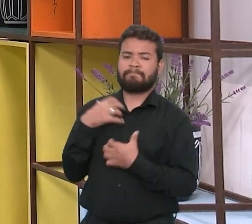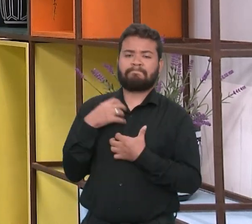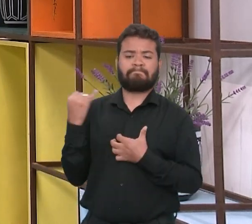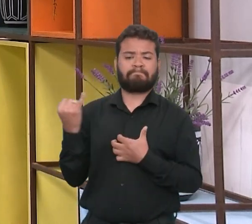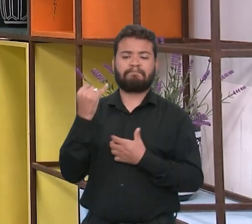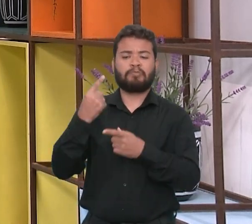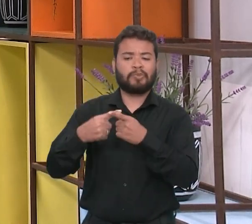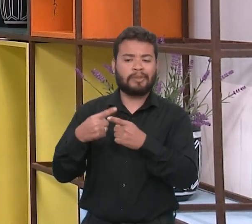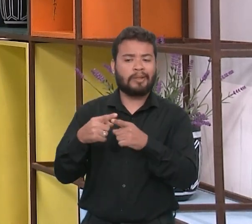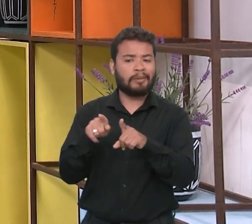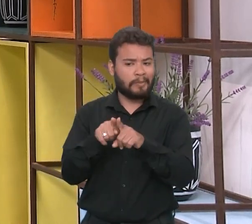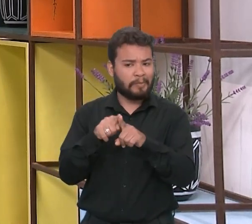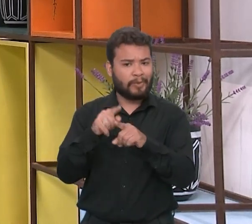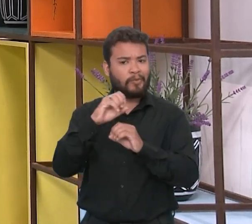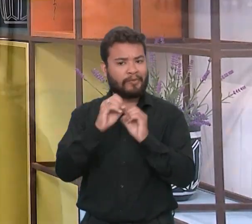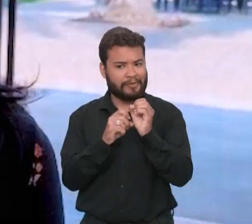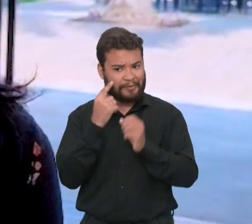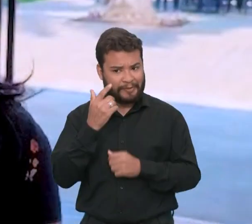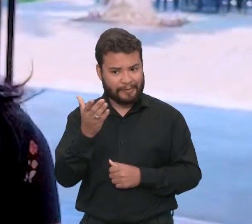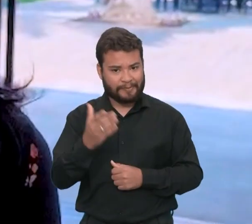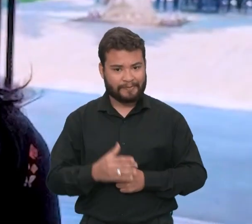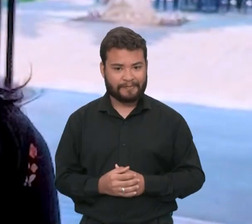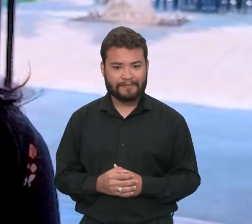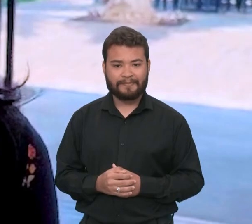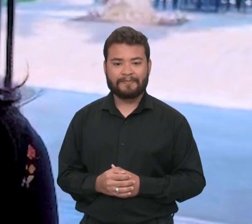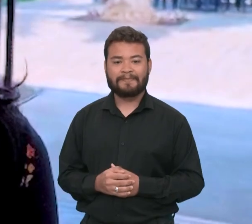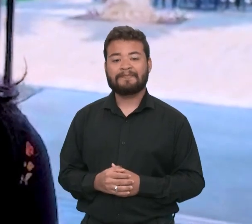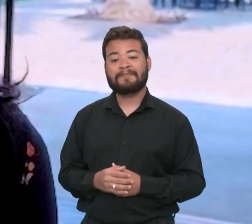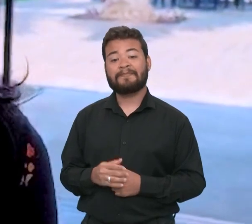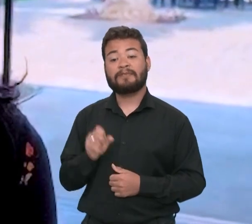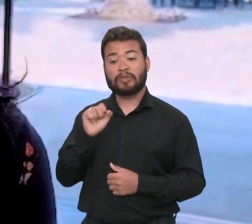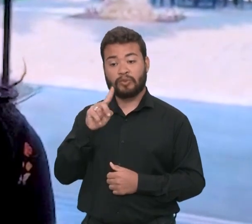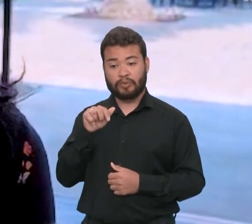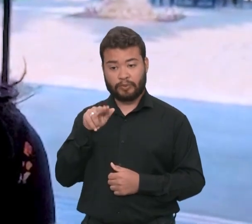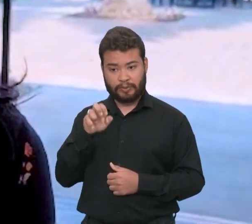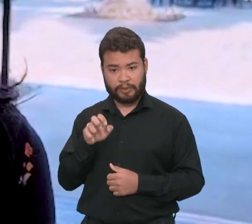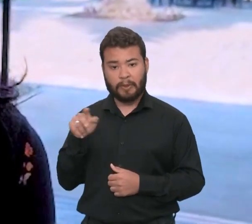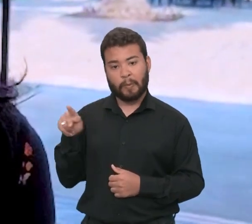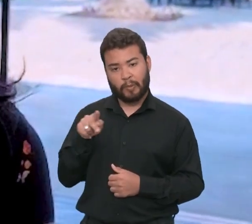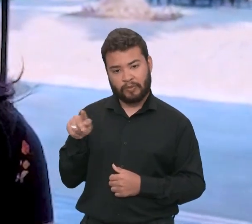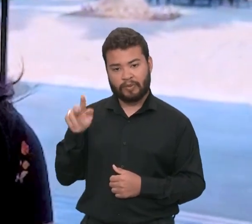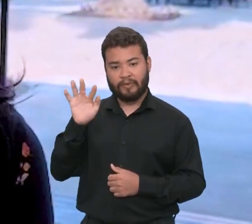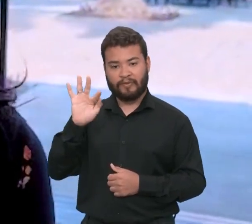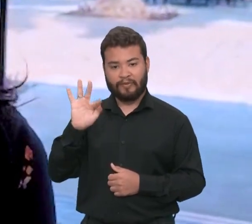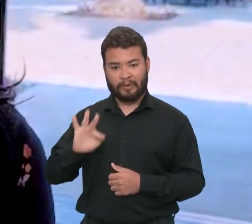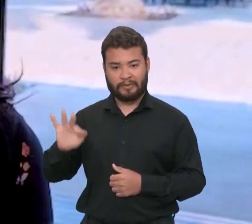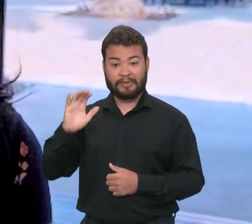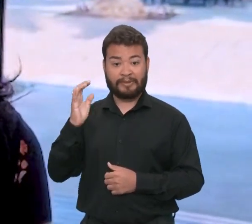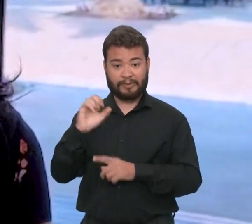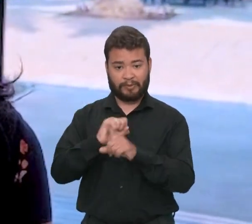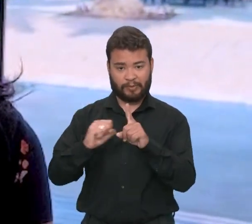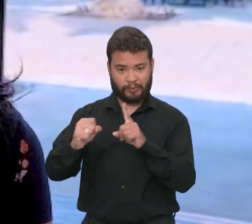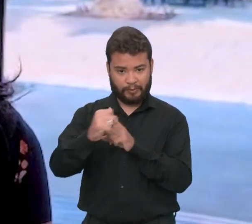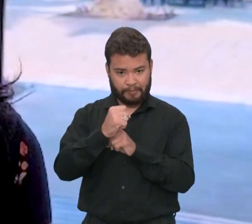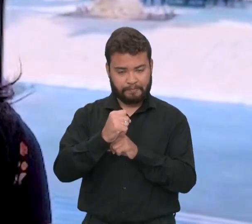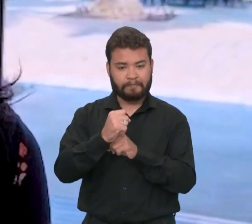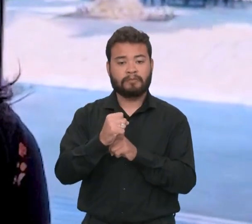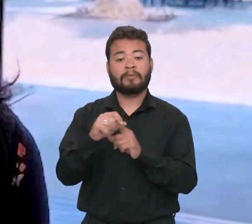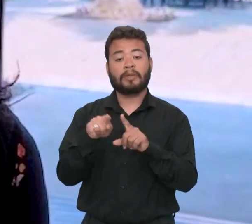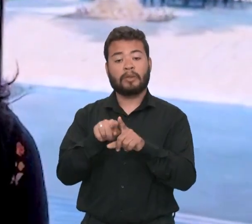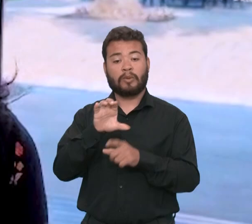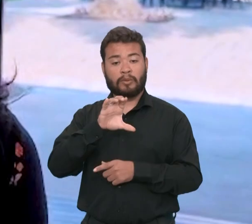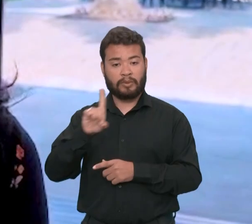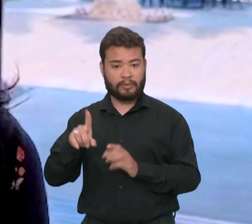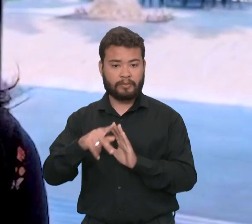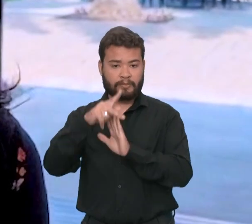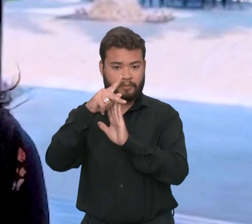para a universidade. Confira. Meu nome é Suzane de Alencar Vieira, sou professora da Faculdade de Ciências Sociais e coordenadora do Programa